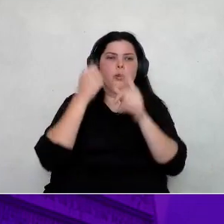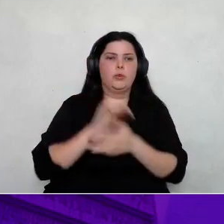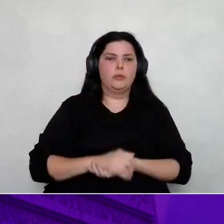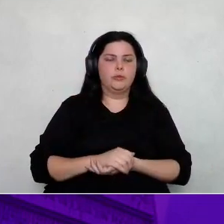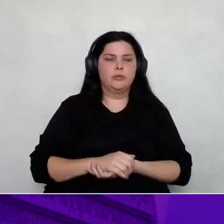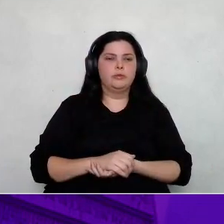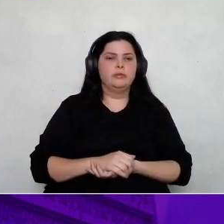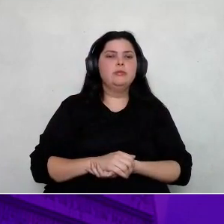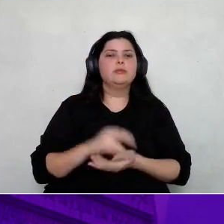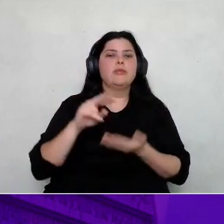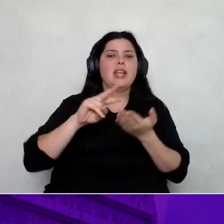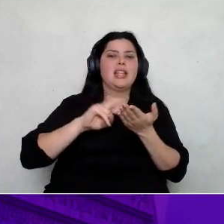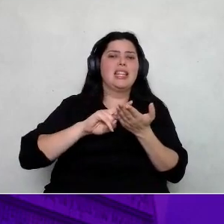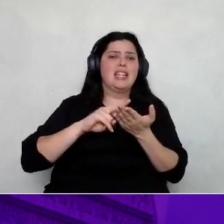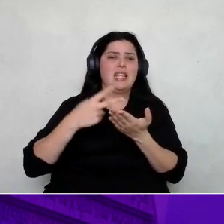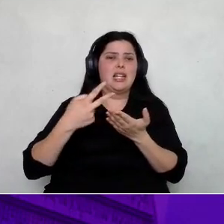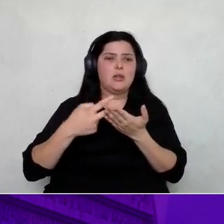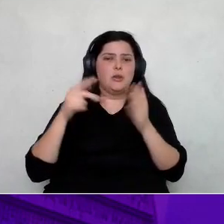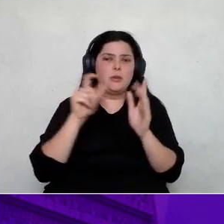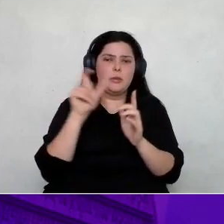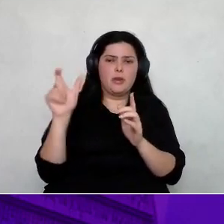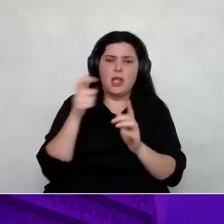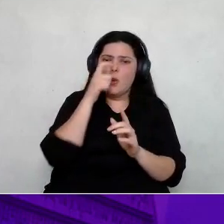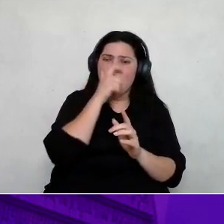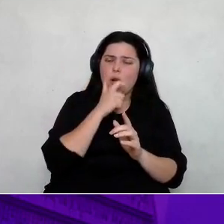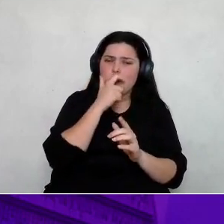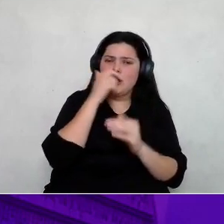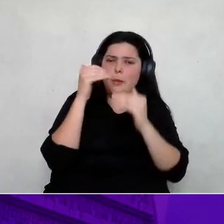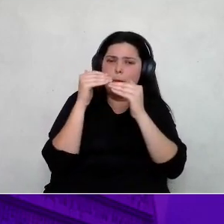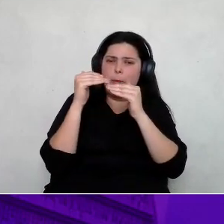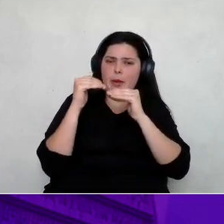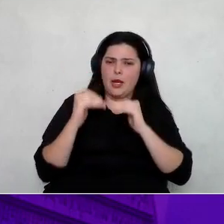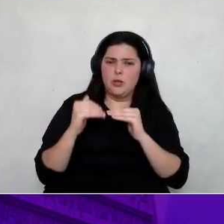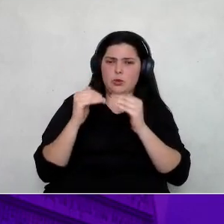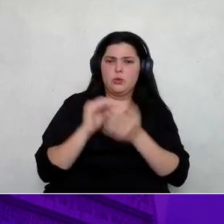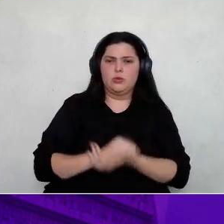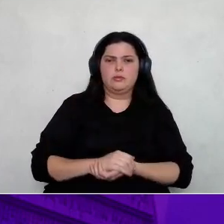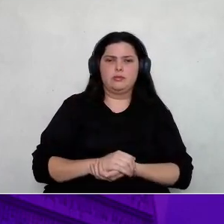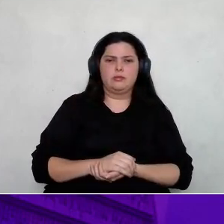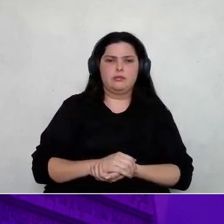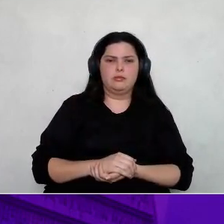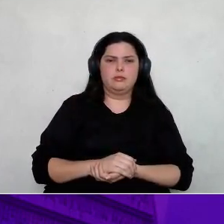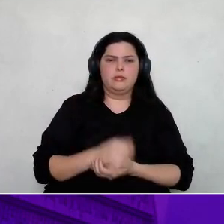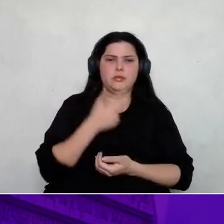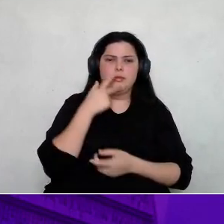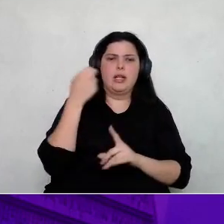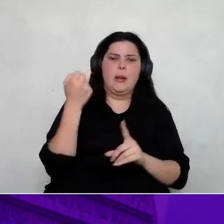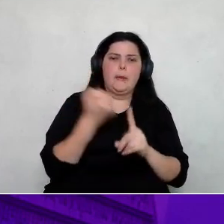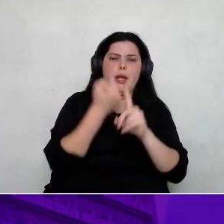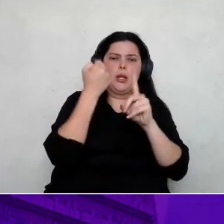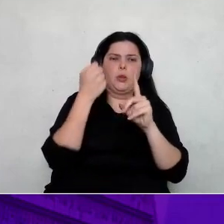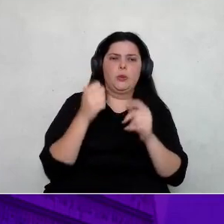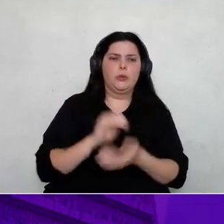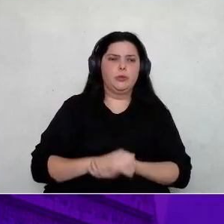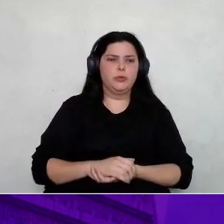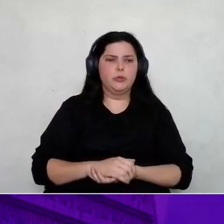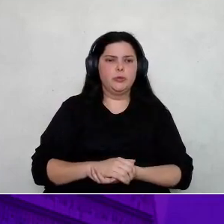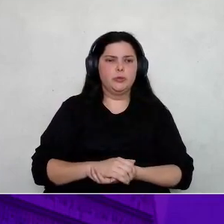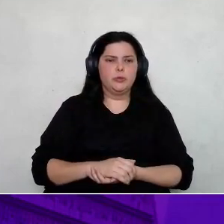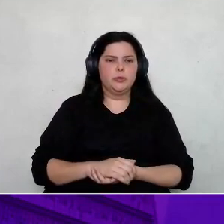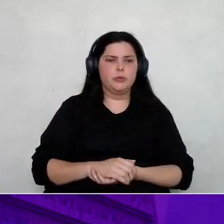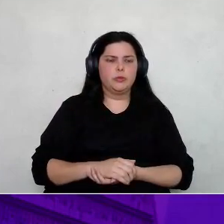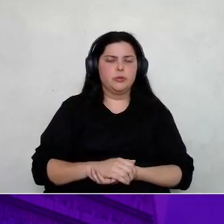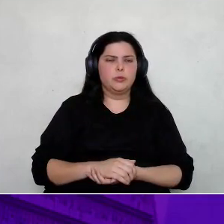do lado, mas acho que ele ficou um pouquinho mais baixo. Mas quando a gente fala de impacto, o quanto